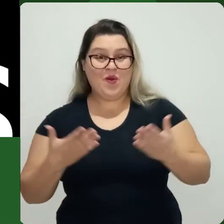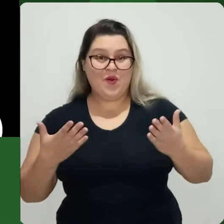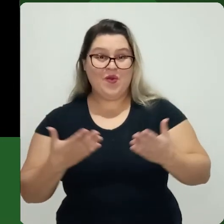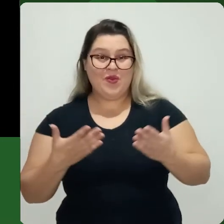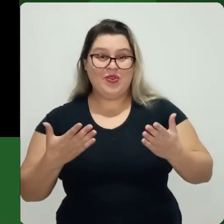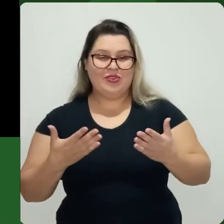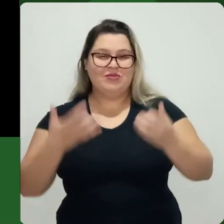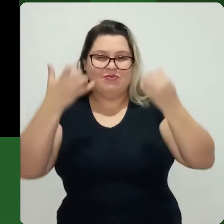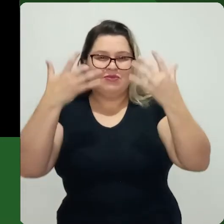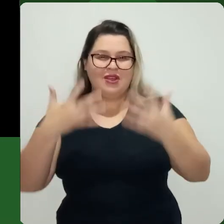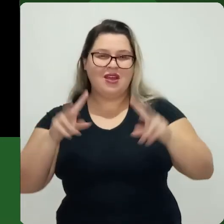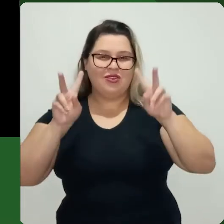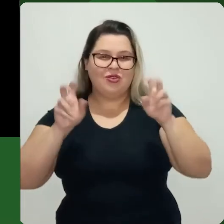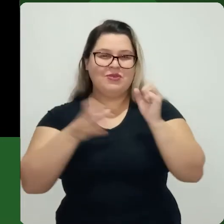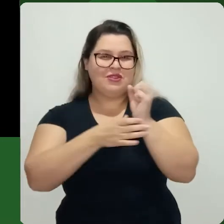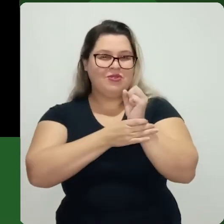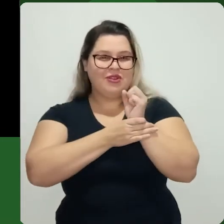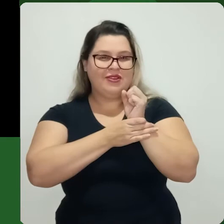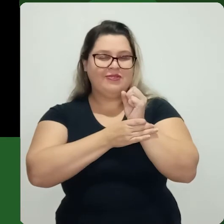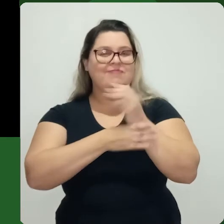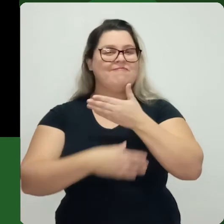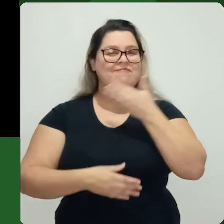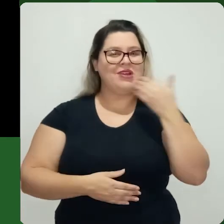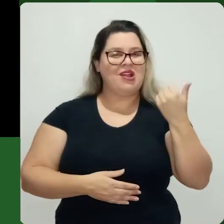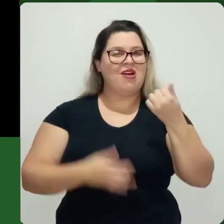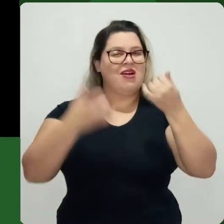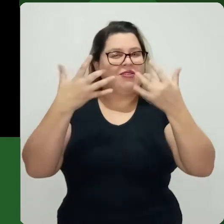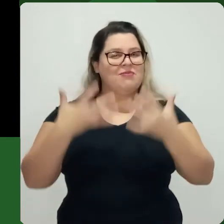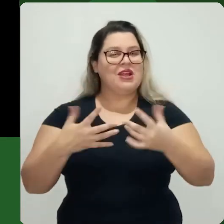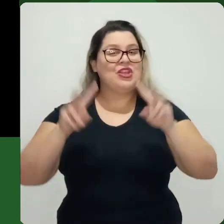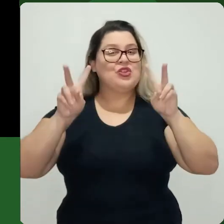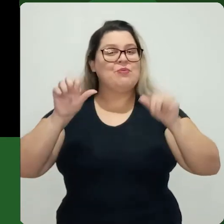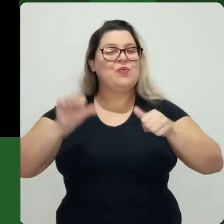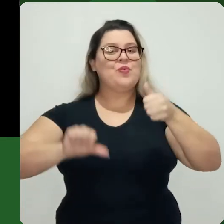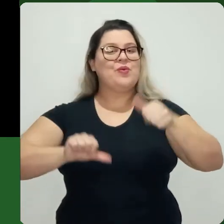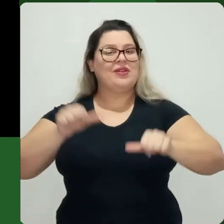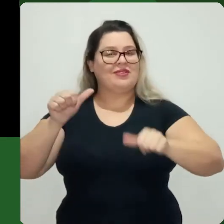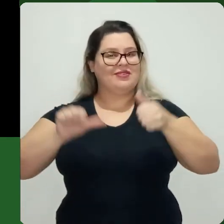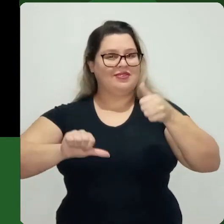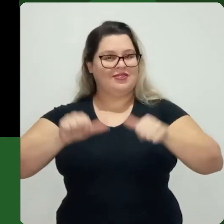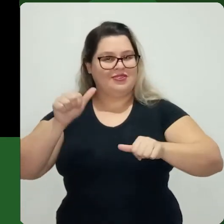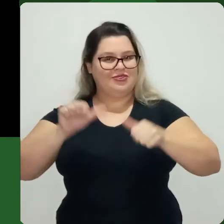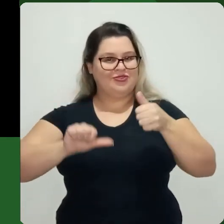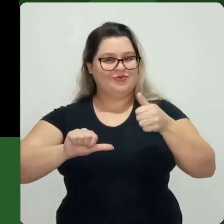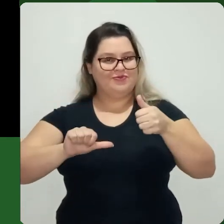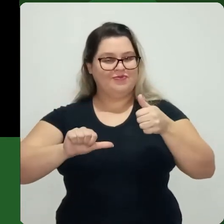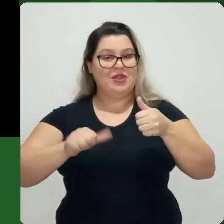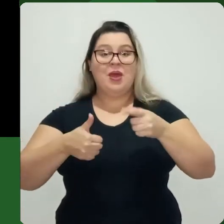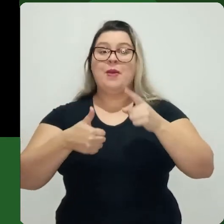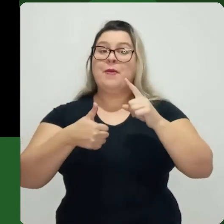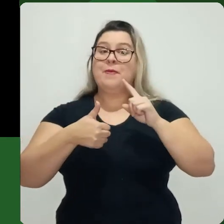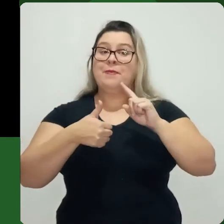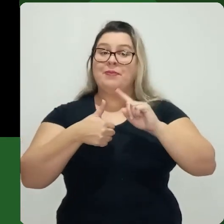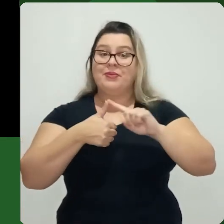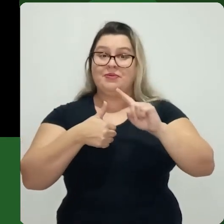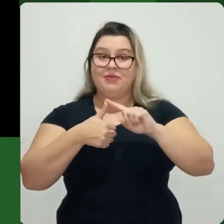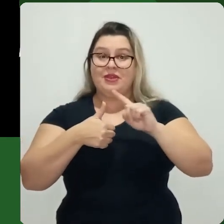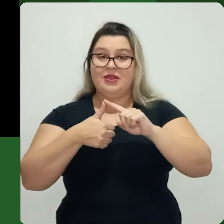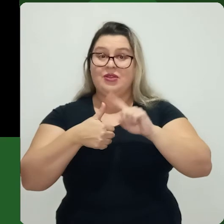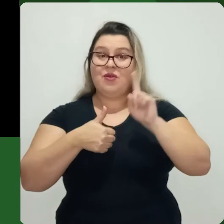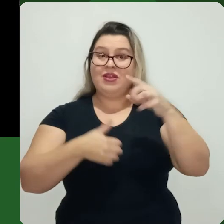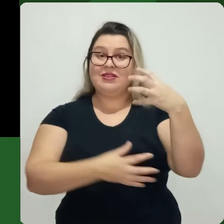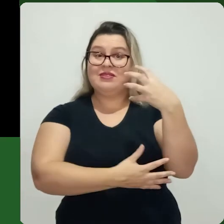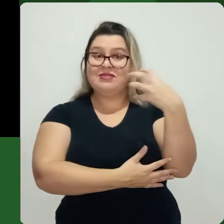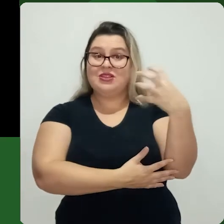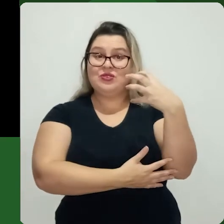Hoje, ao invés de falar de segurança, vou falar um pouquinho também sobre qualidade. O